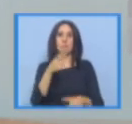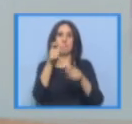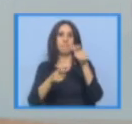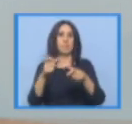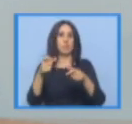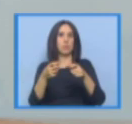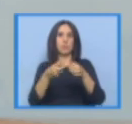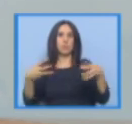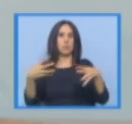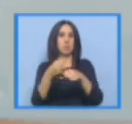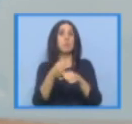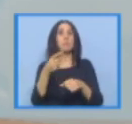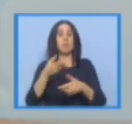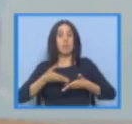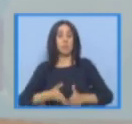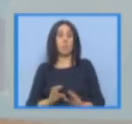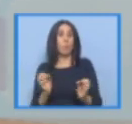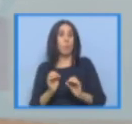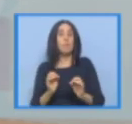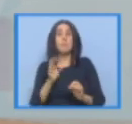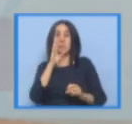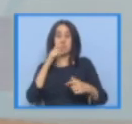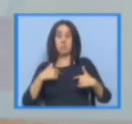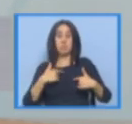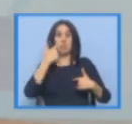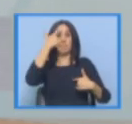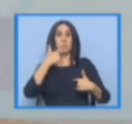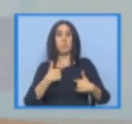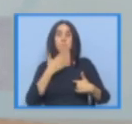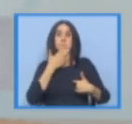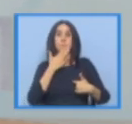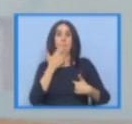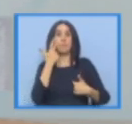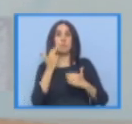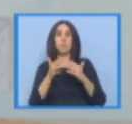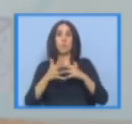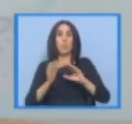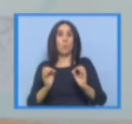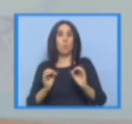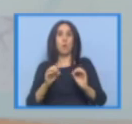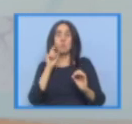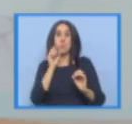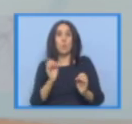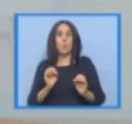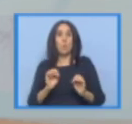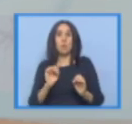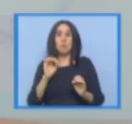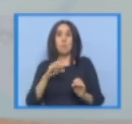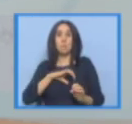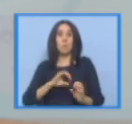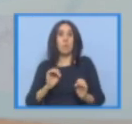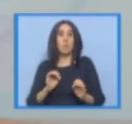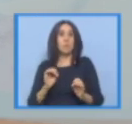há nascimentos, mas eles também não acontecem se a pessoa não tem o mínimo de vida estruturada e de segurança e de